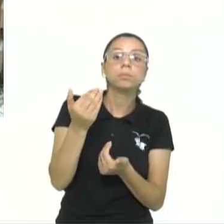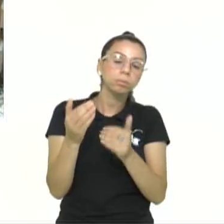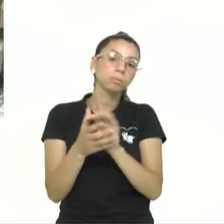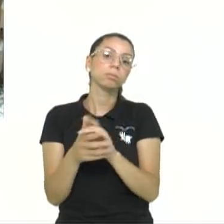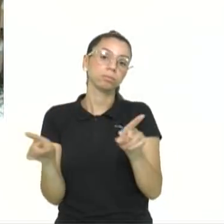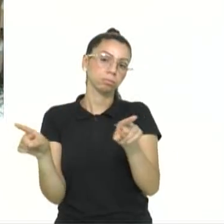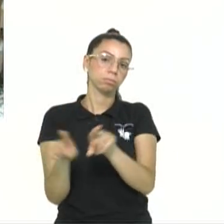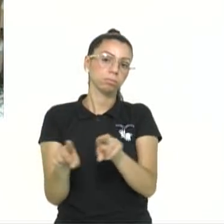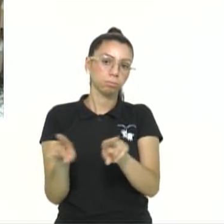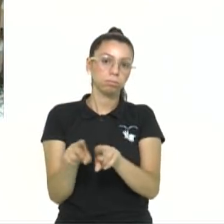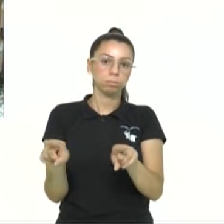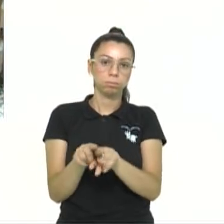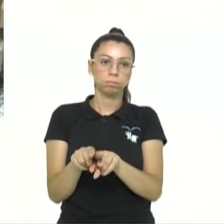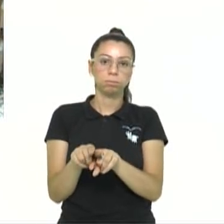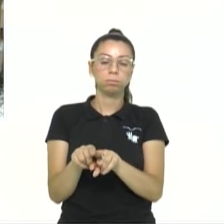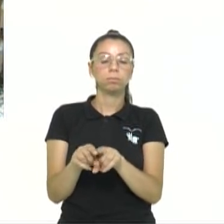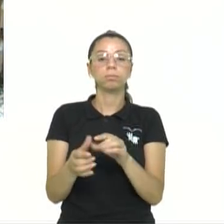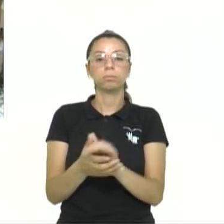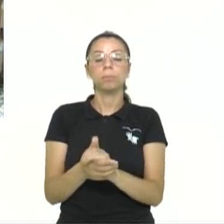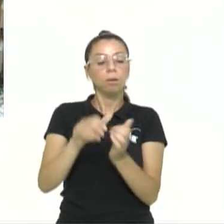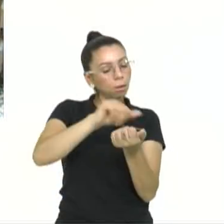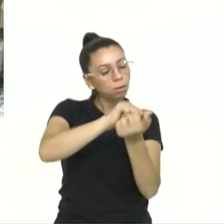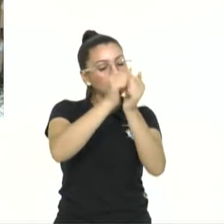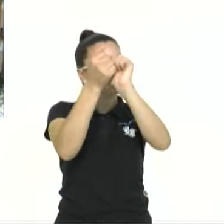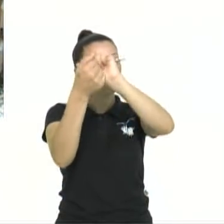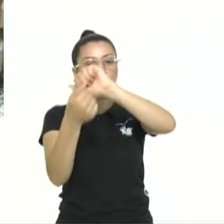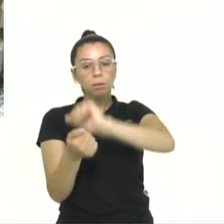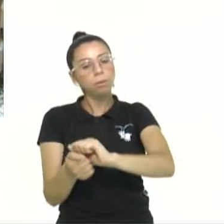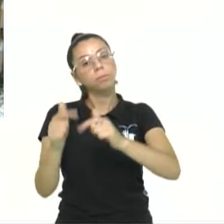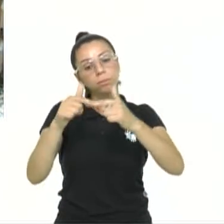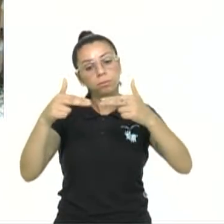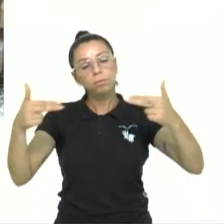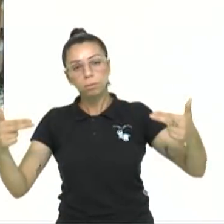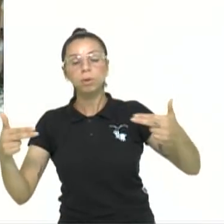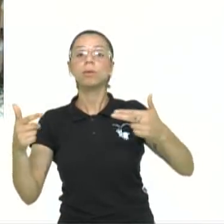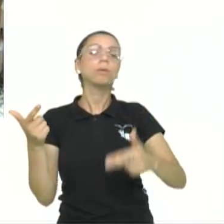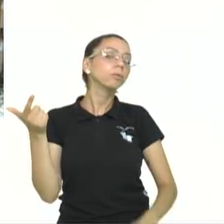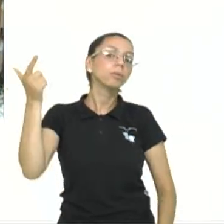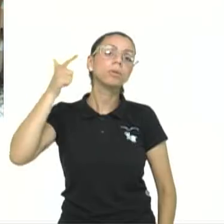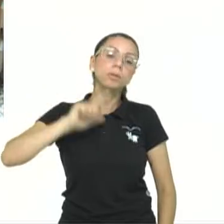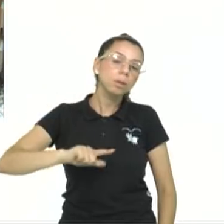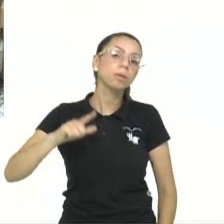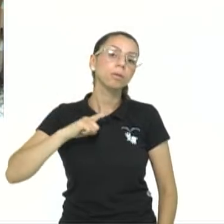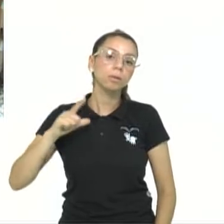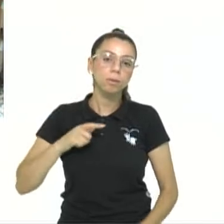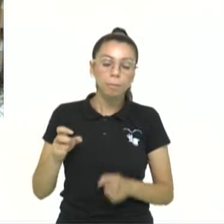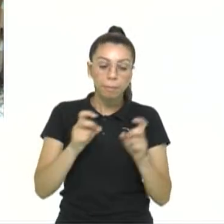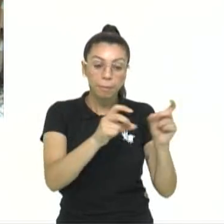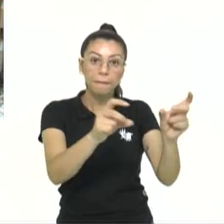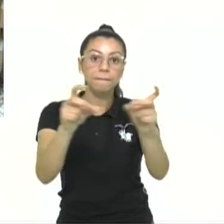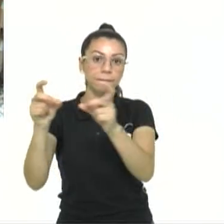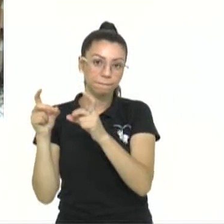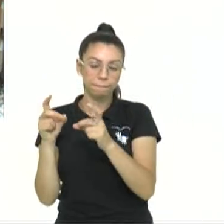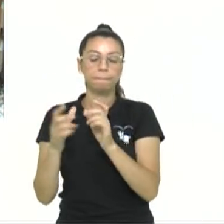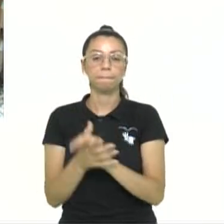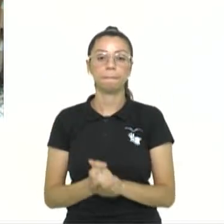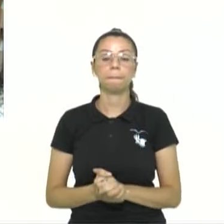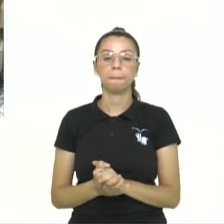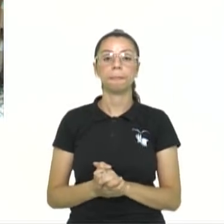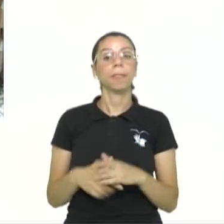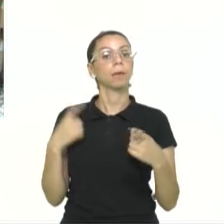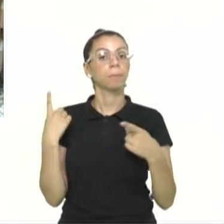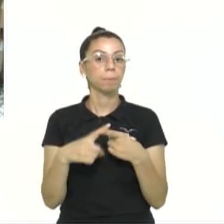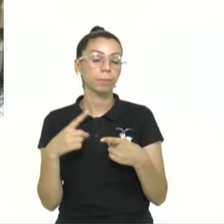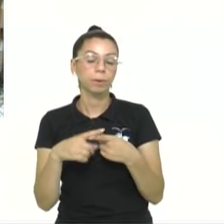eram ali adequados ao produto que eles conseguiam disponível naquela região onde eles estavam.